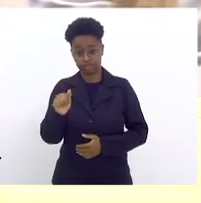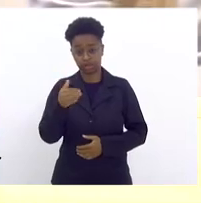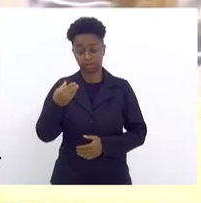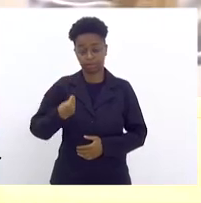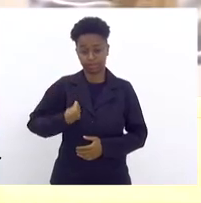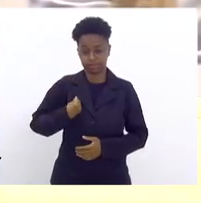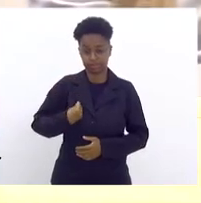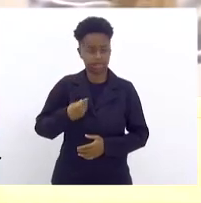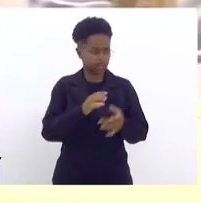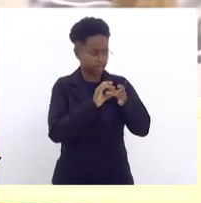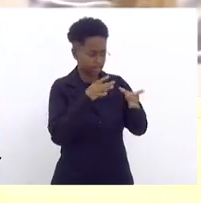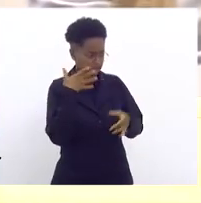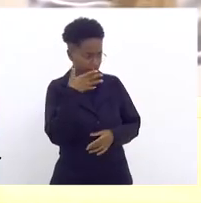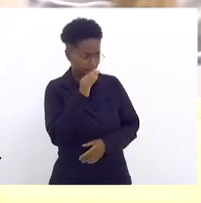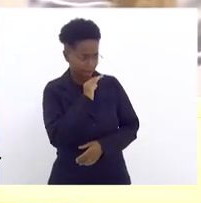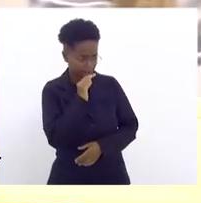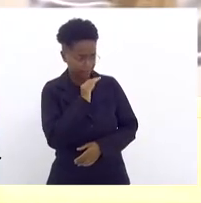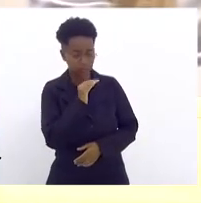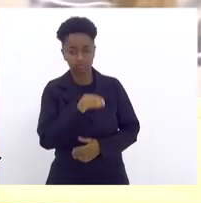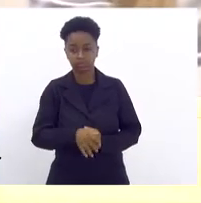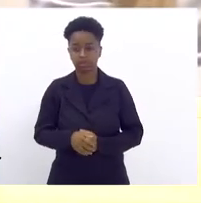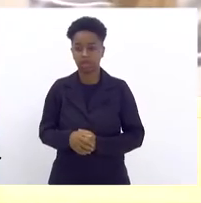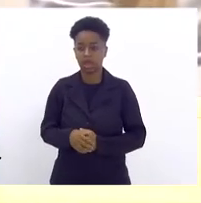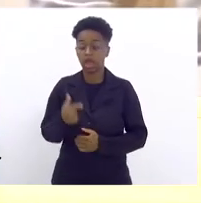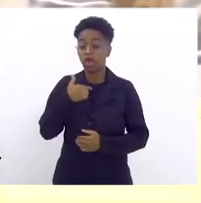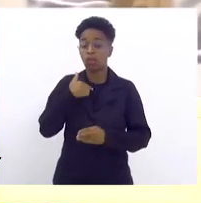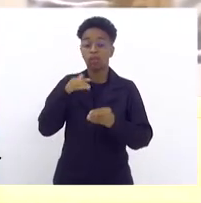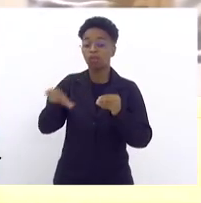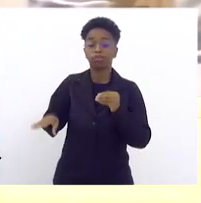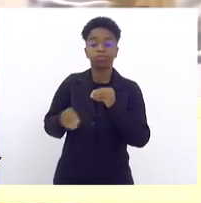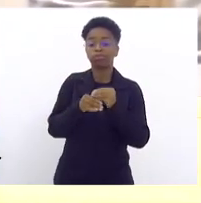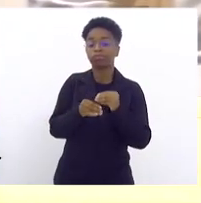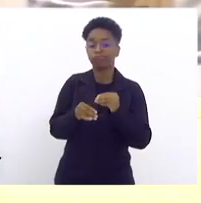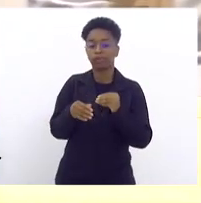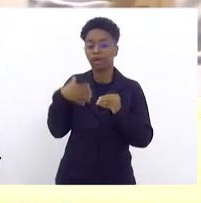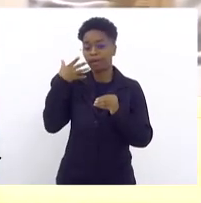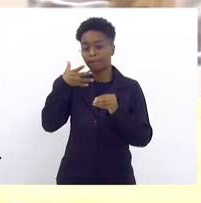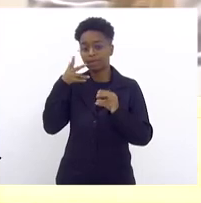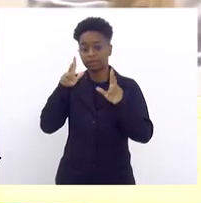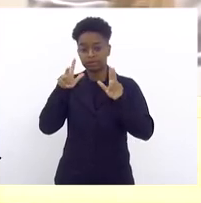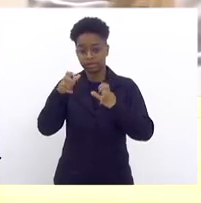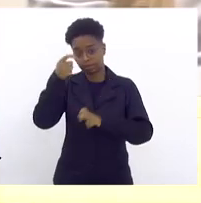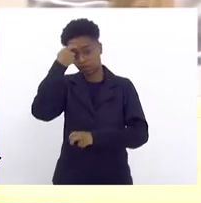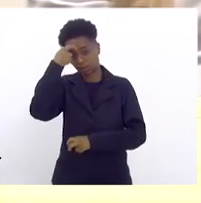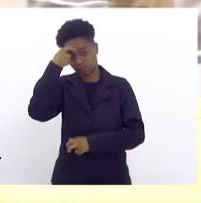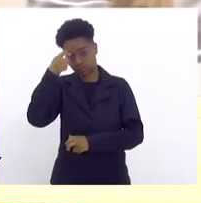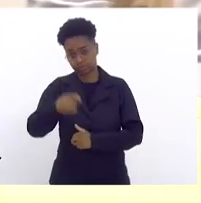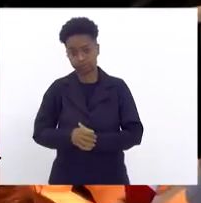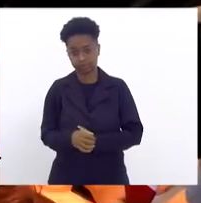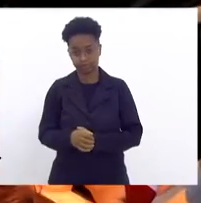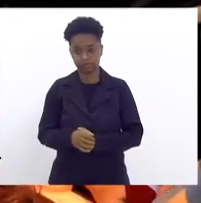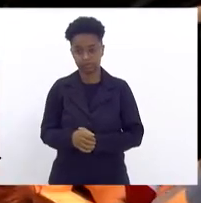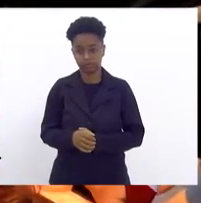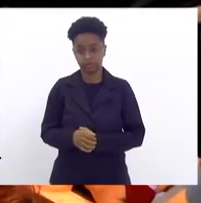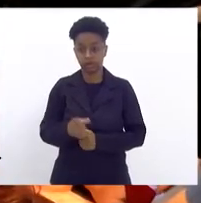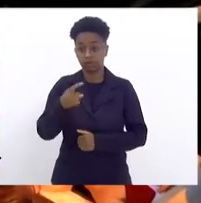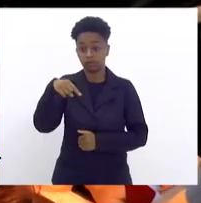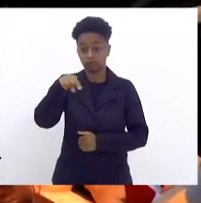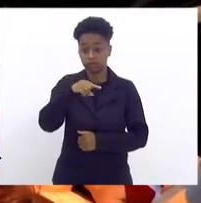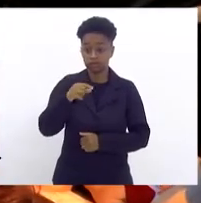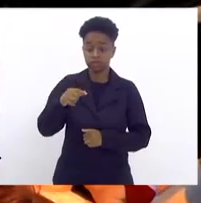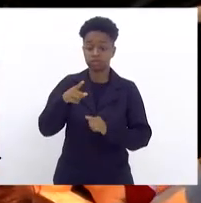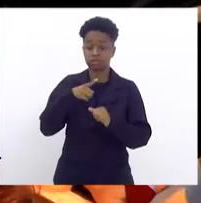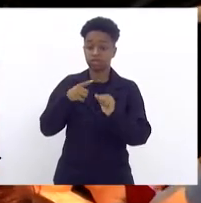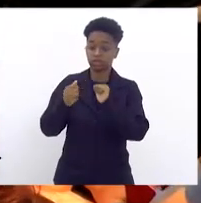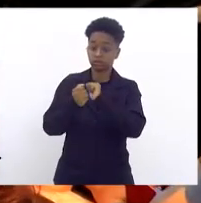por favor eu vou pegar o gancho tá da palestrante sobre conscientização vocês estão como a deputada que